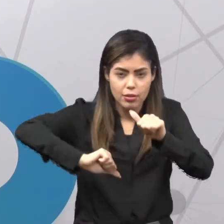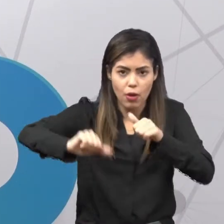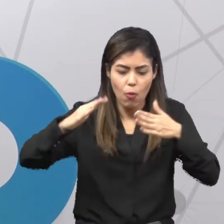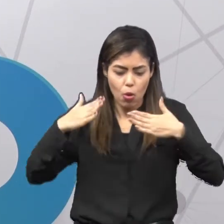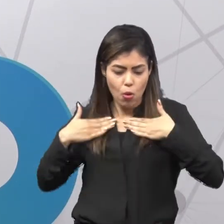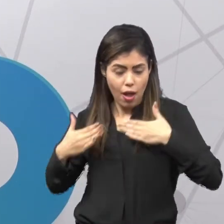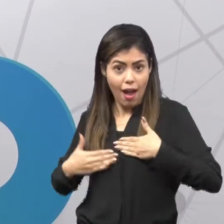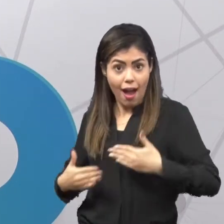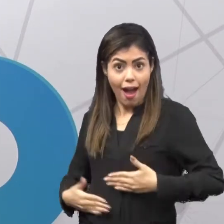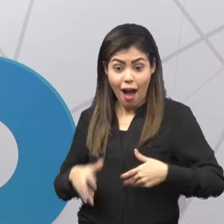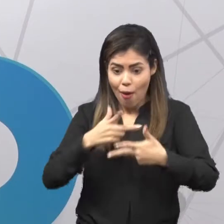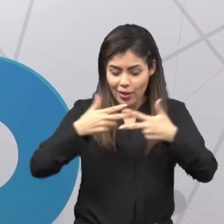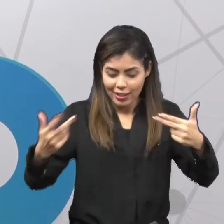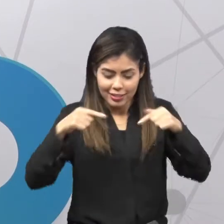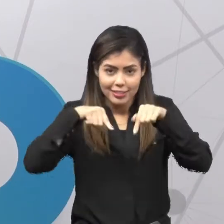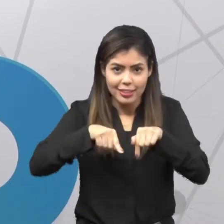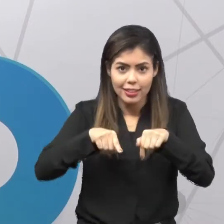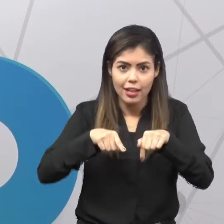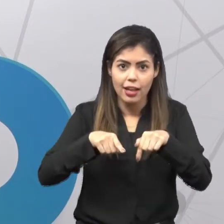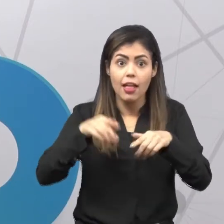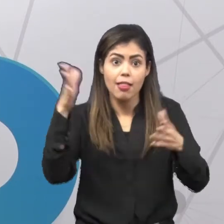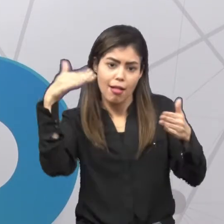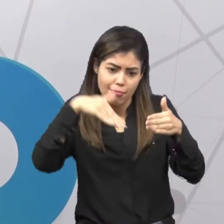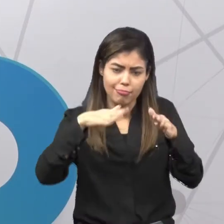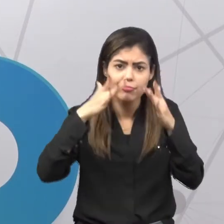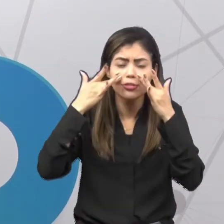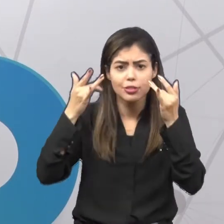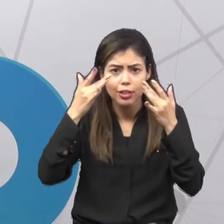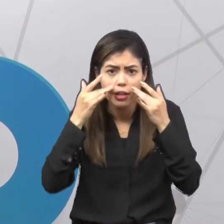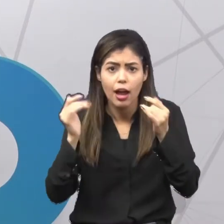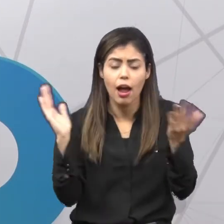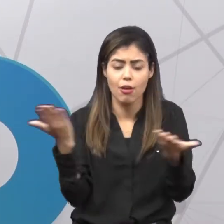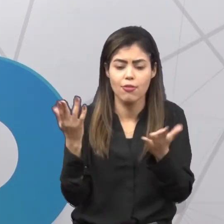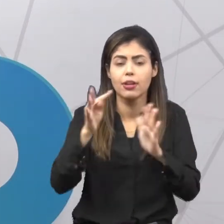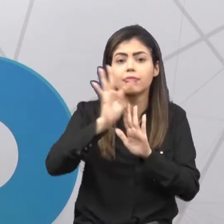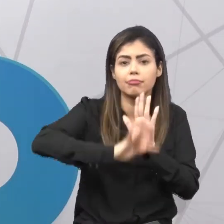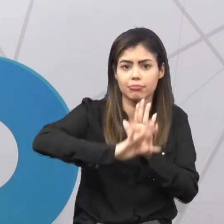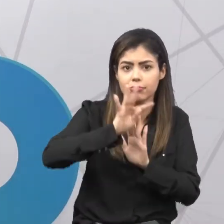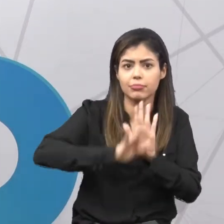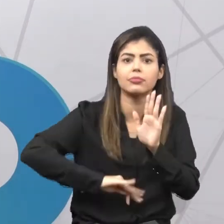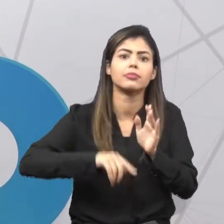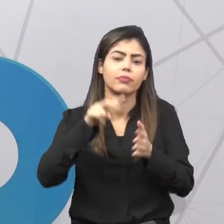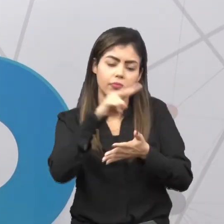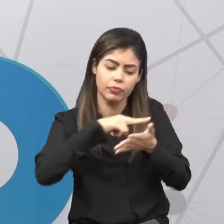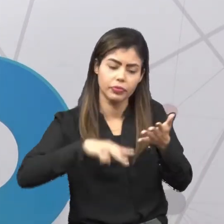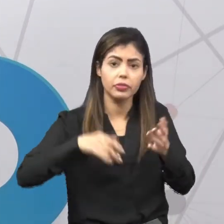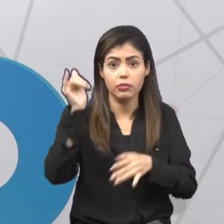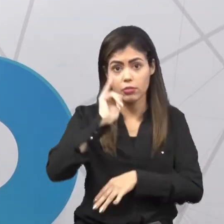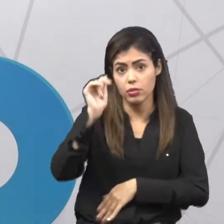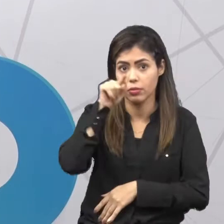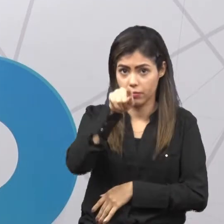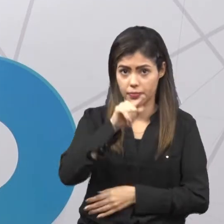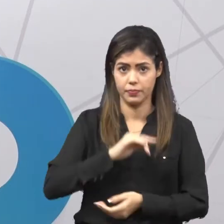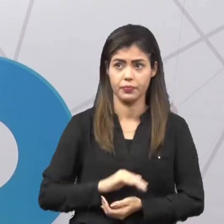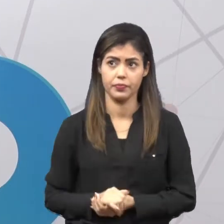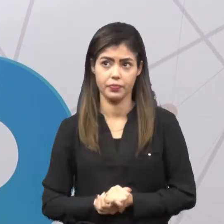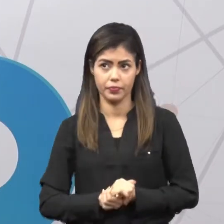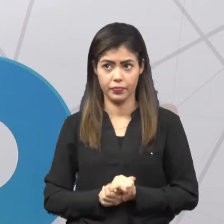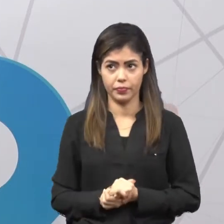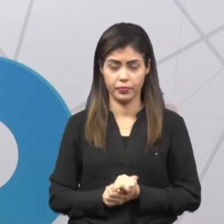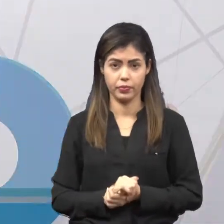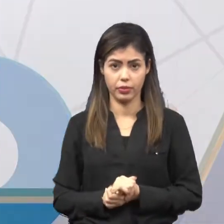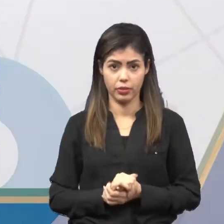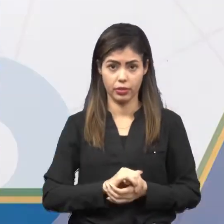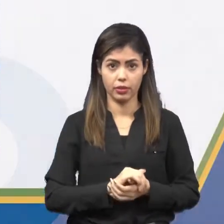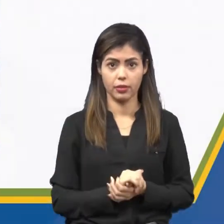corpo no objeto artístico em cena. E aí eu quero ler uma outra informação com você, que diz assim,